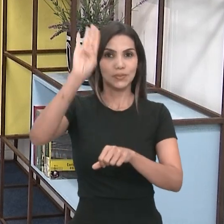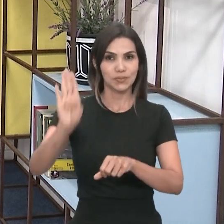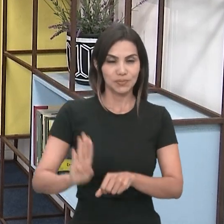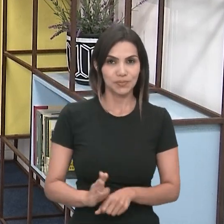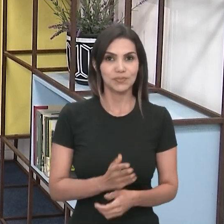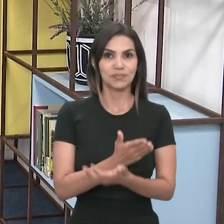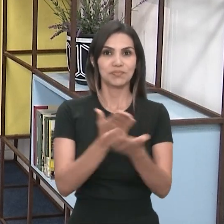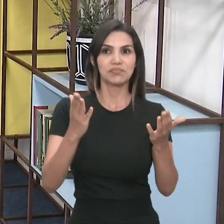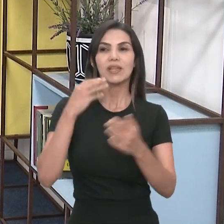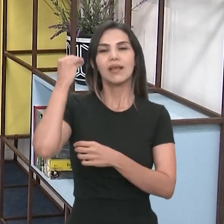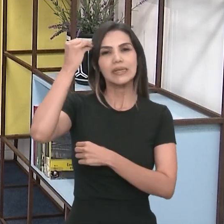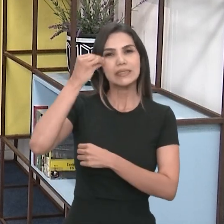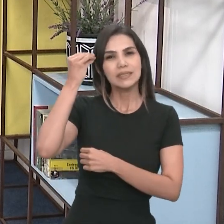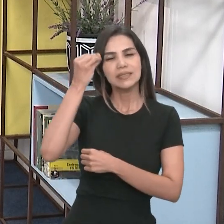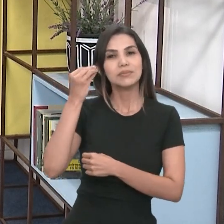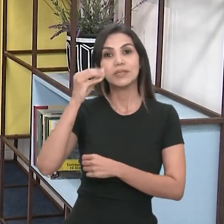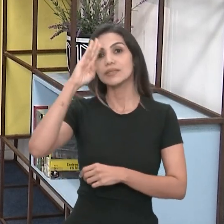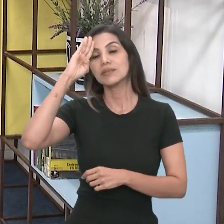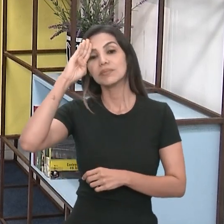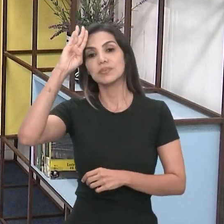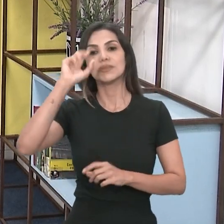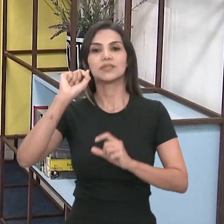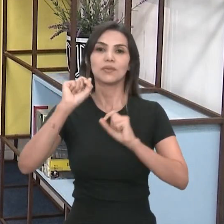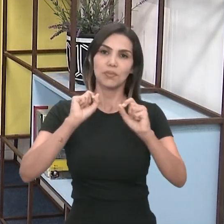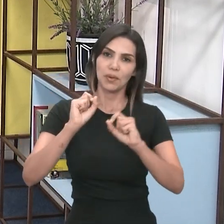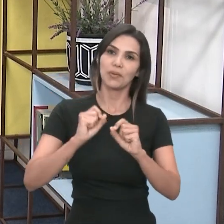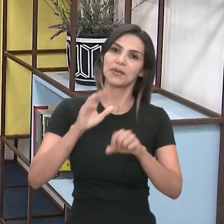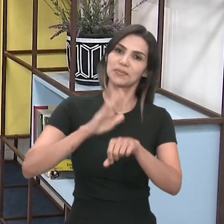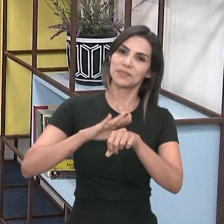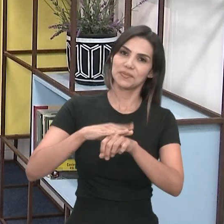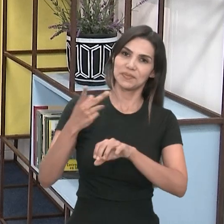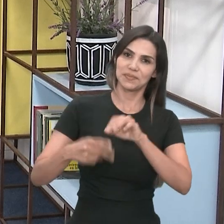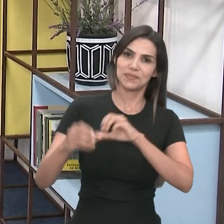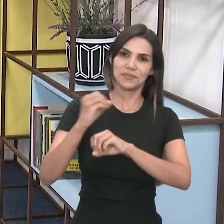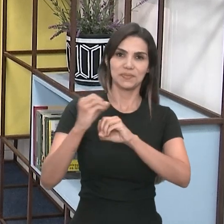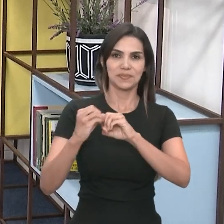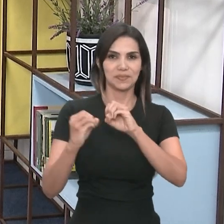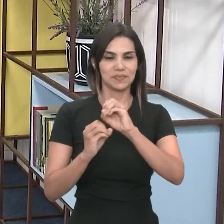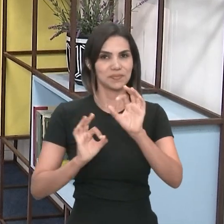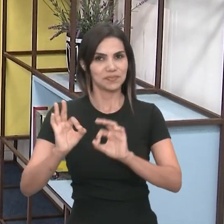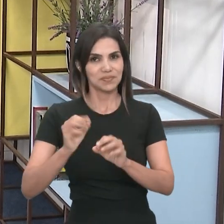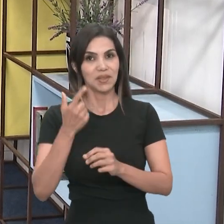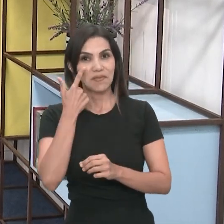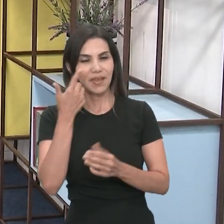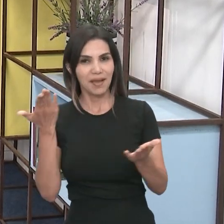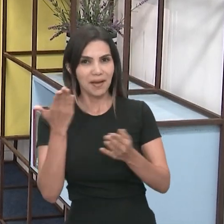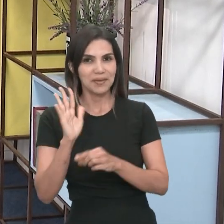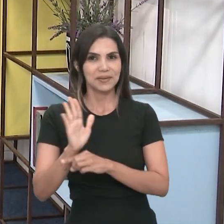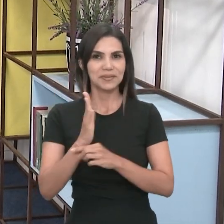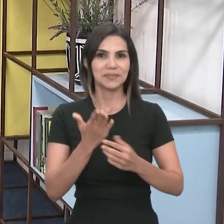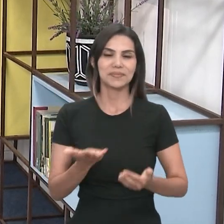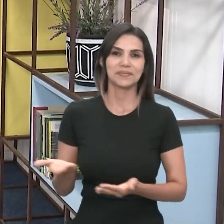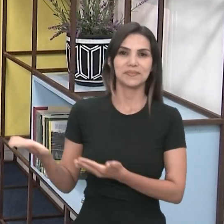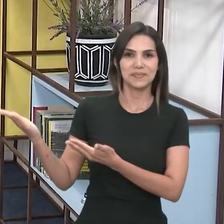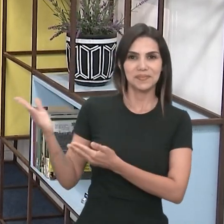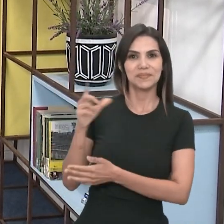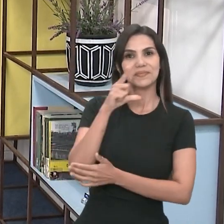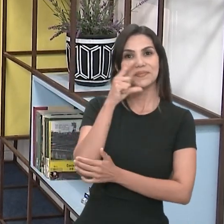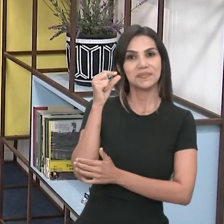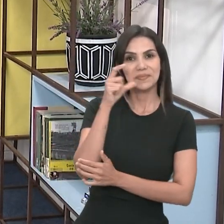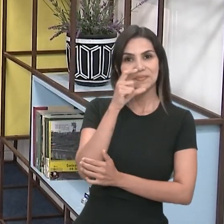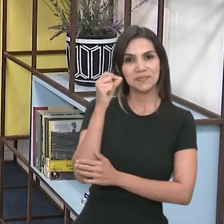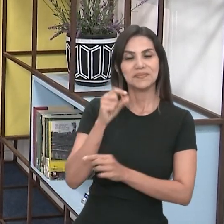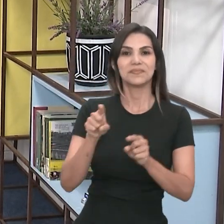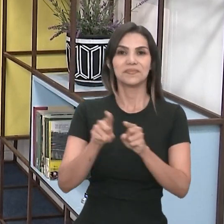entre elas as que foram preparadas pela UFG. Saiba mais na reportagem da Janaína de Oliveira e do